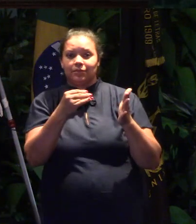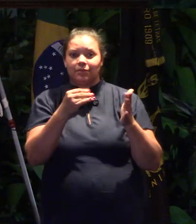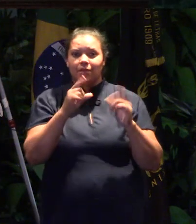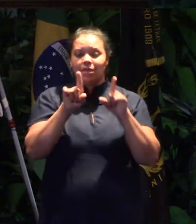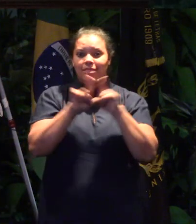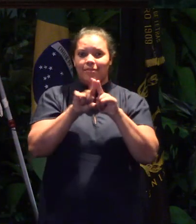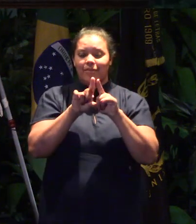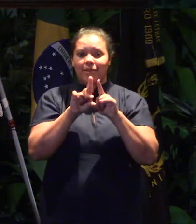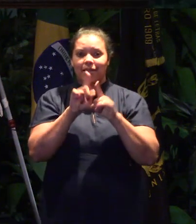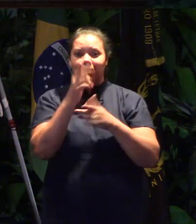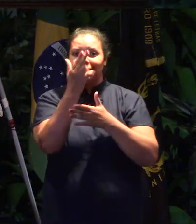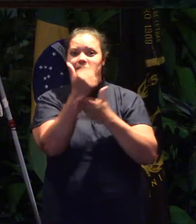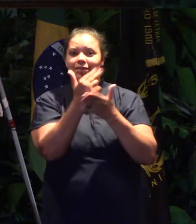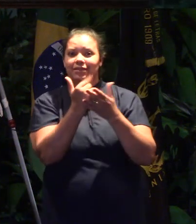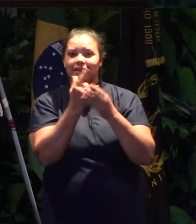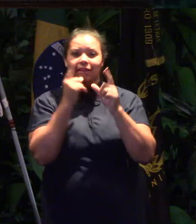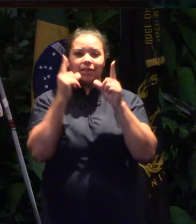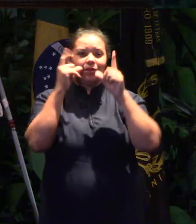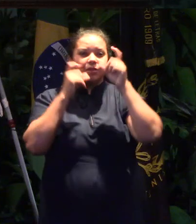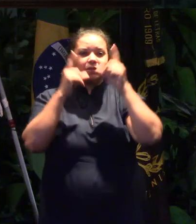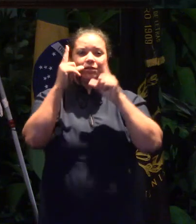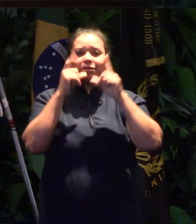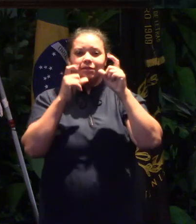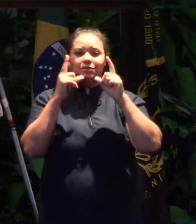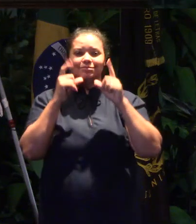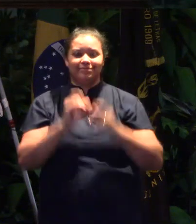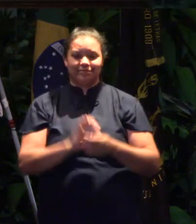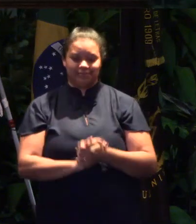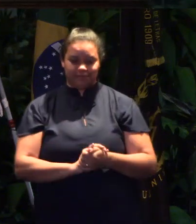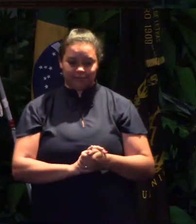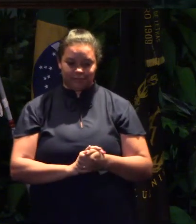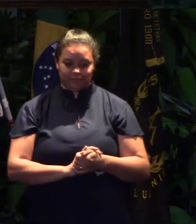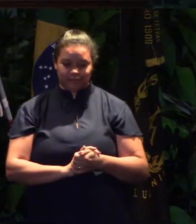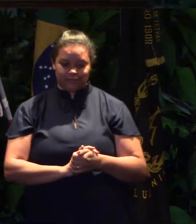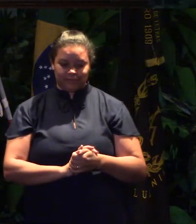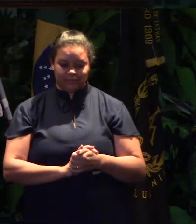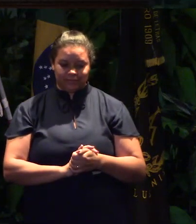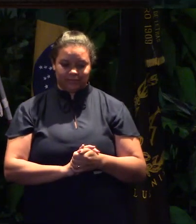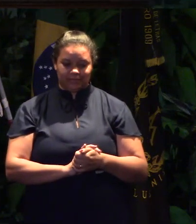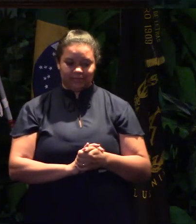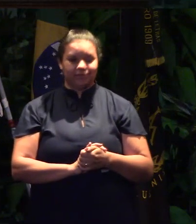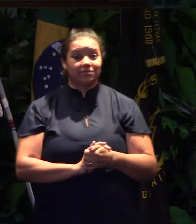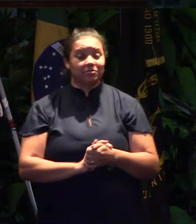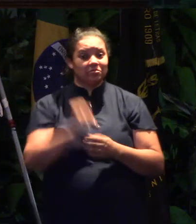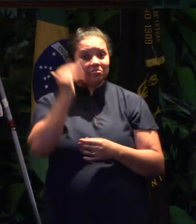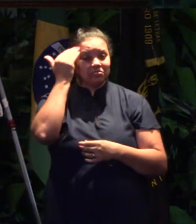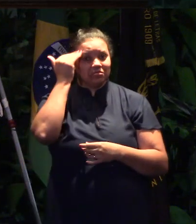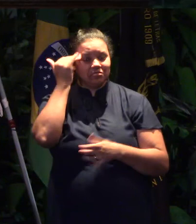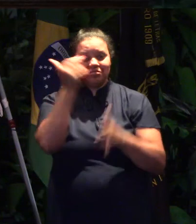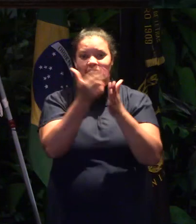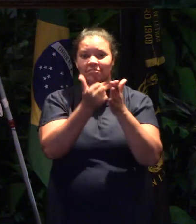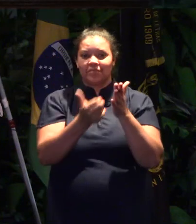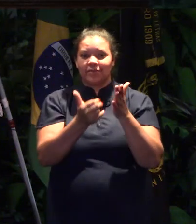os famosos emojis, né, como é que fala, hein? Emojis? É por aí. Essas famosas carinhas, né,